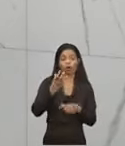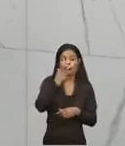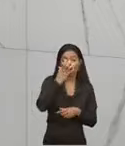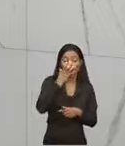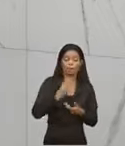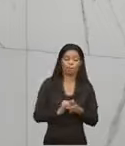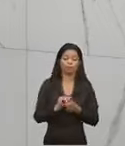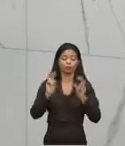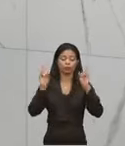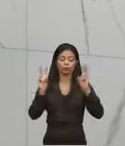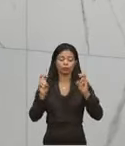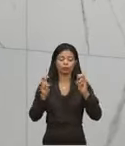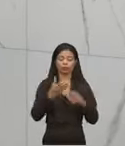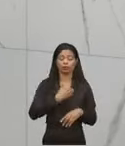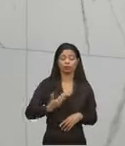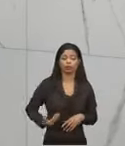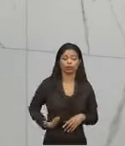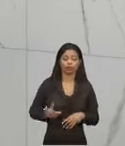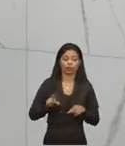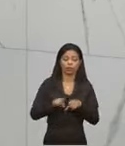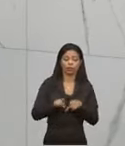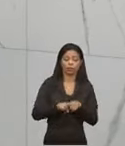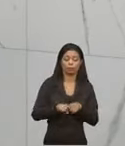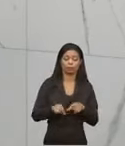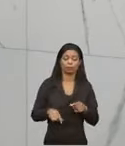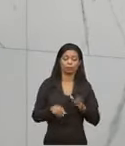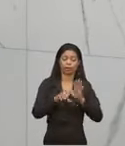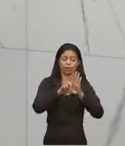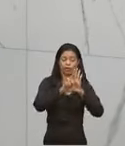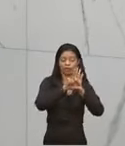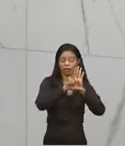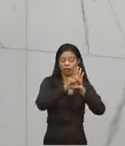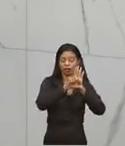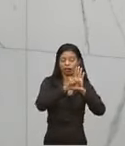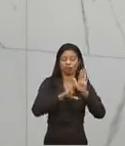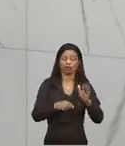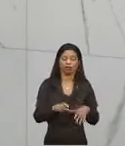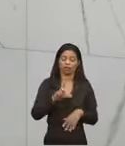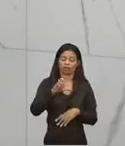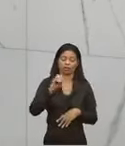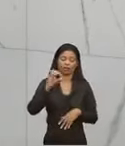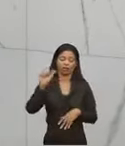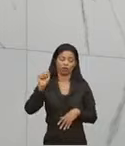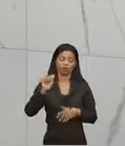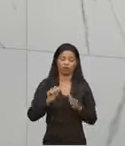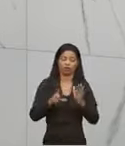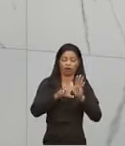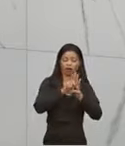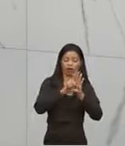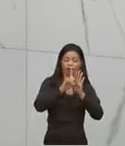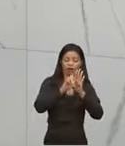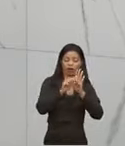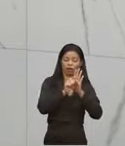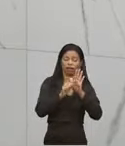das pautas do governo, das pautas da LDO, do PPA, da LOA. Então é justo também que